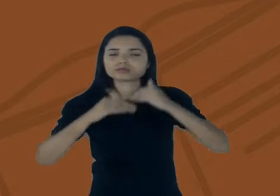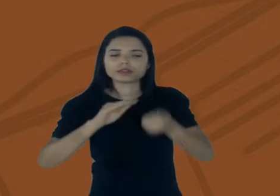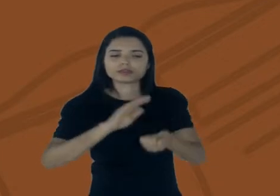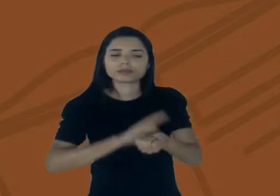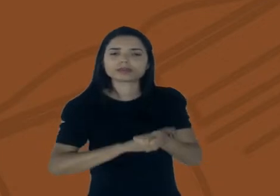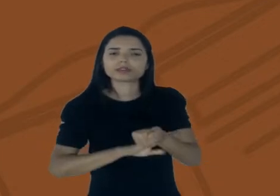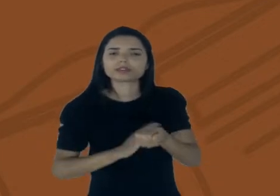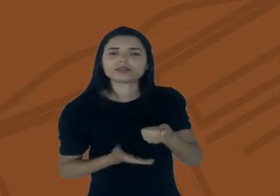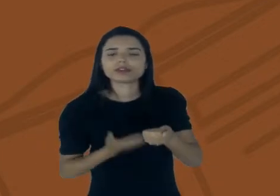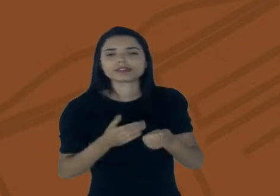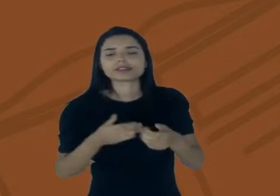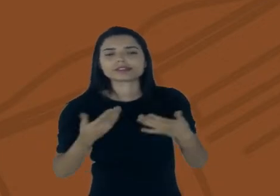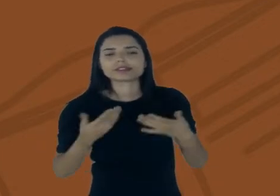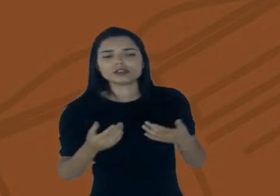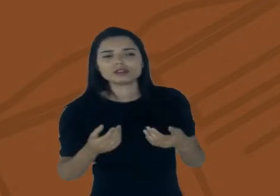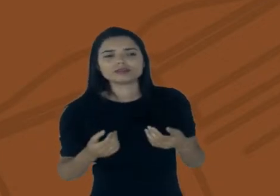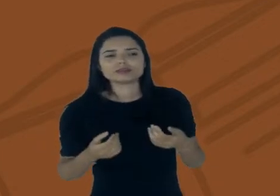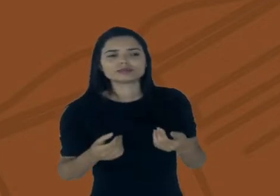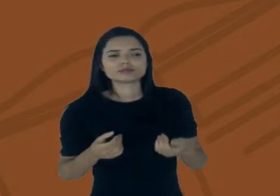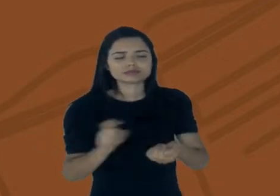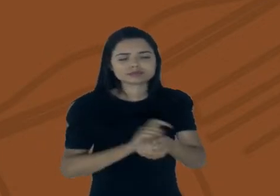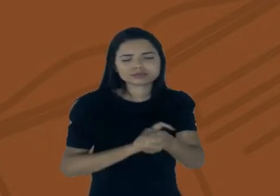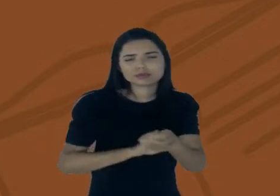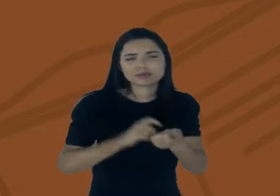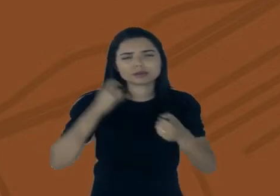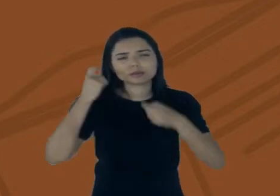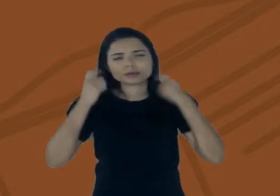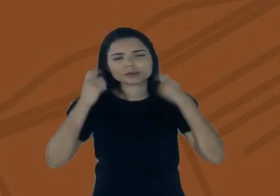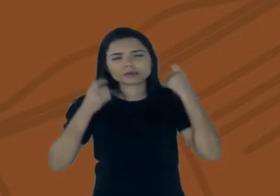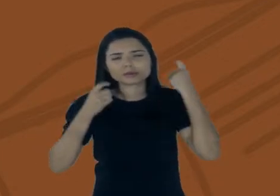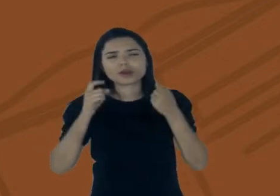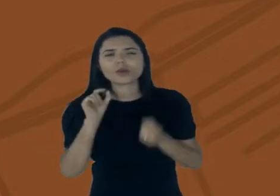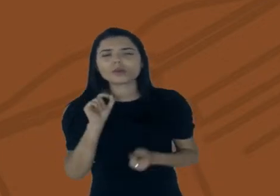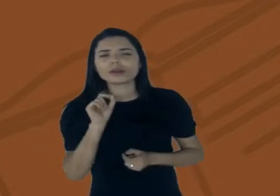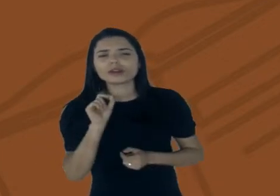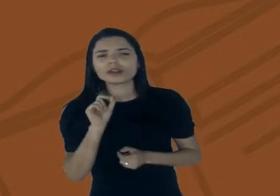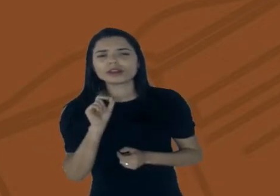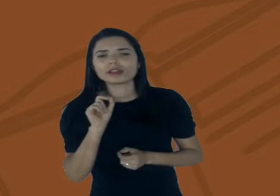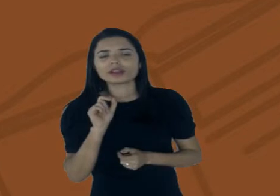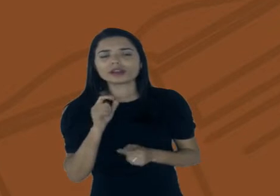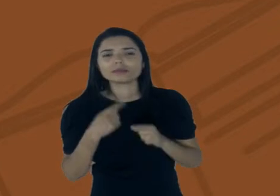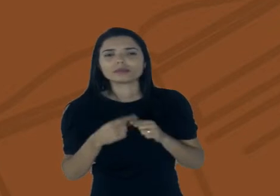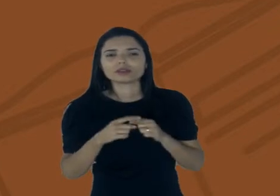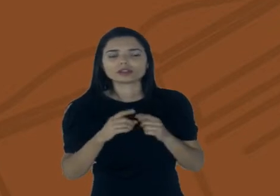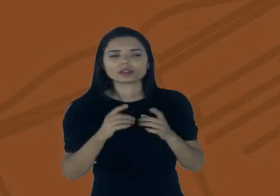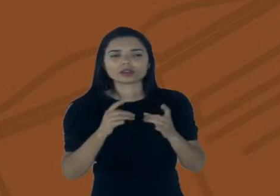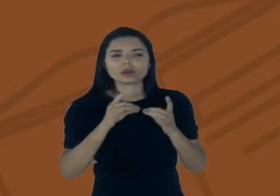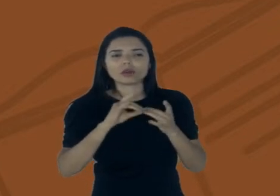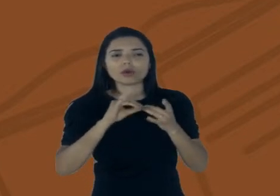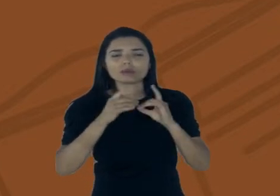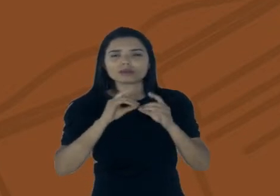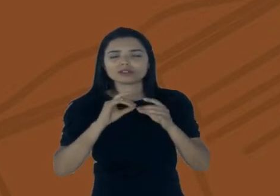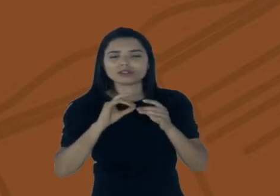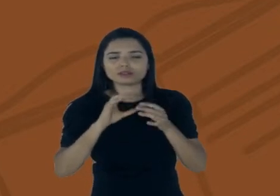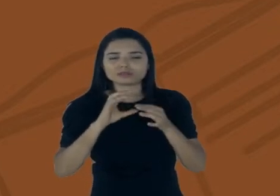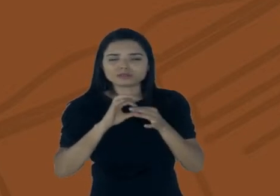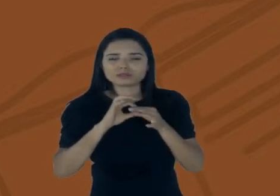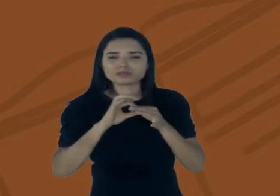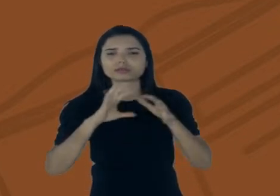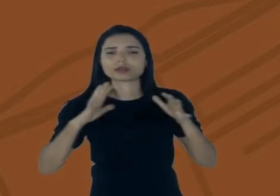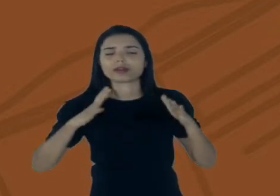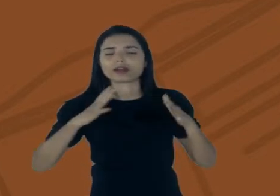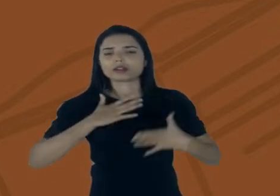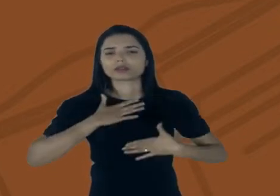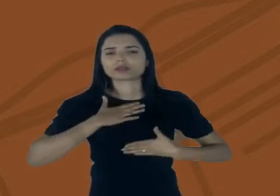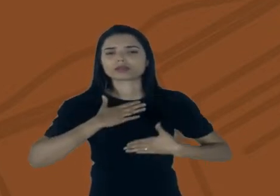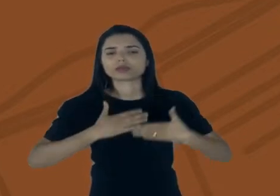fala a questão do estresse, né, aí na questão do estresse vai ser liberado alguns hormônios, e esses hormônios eles vão